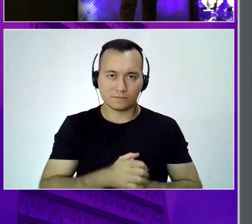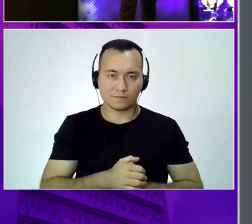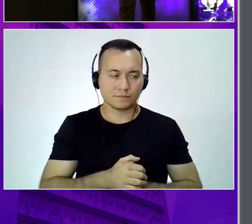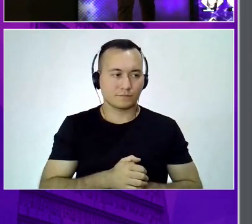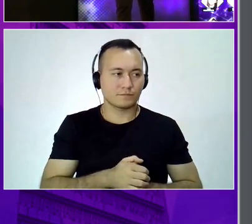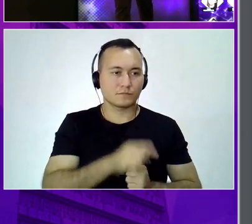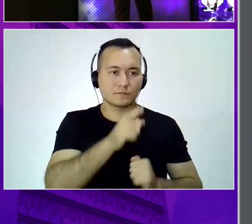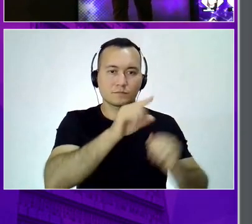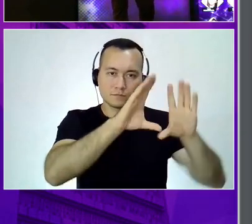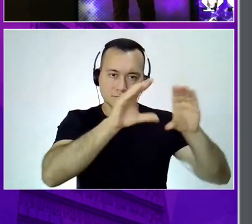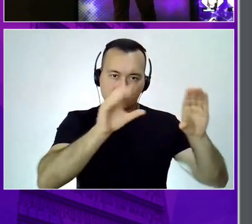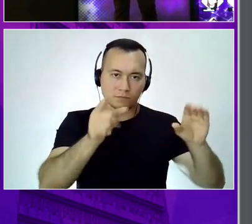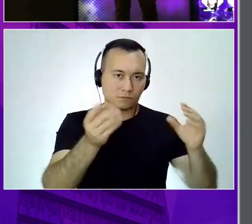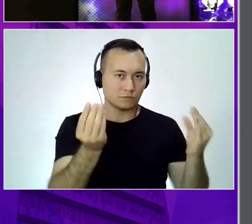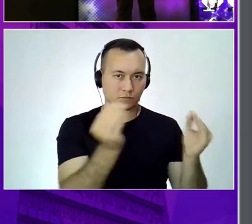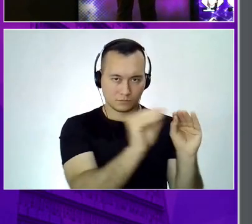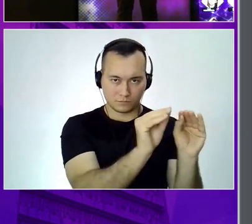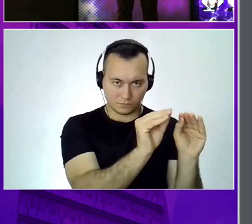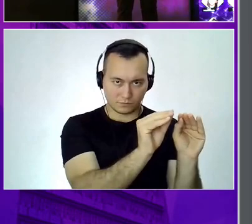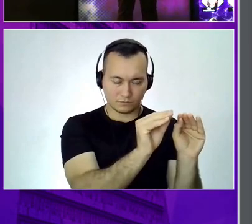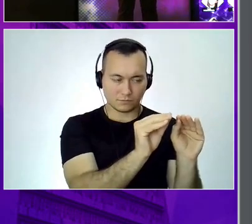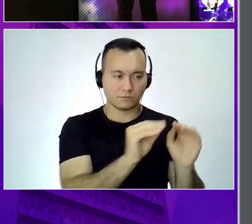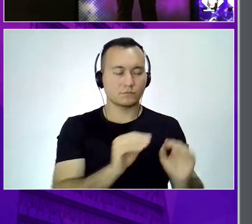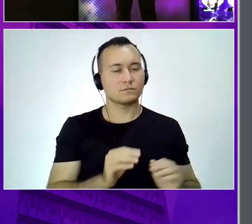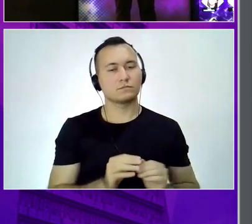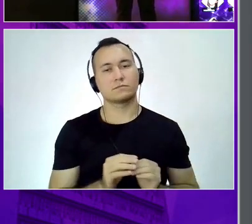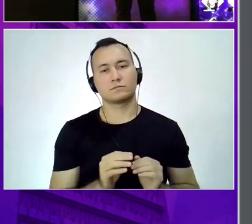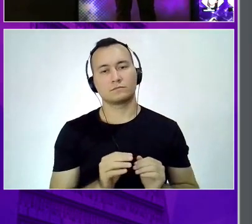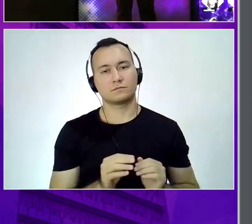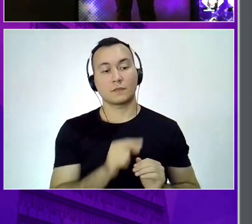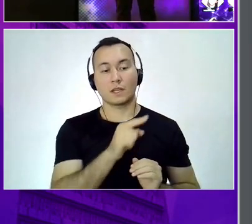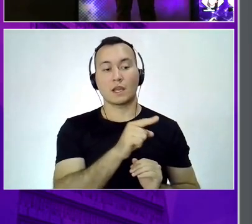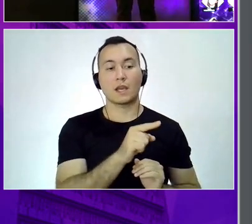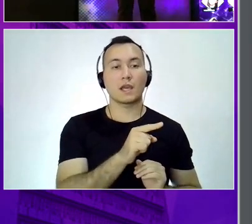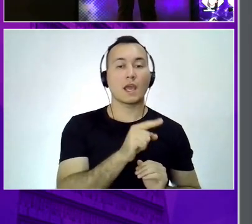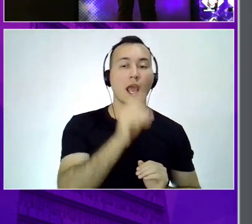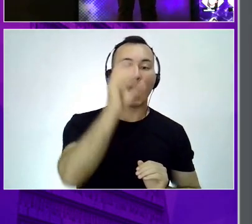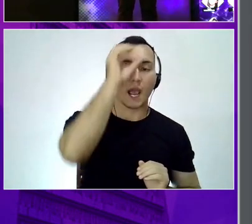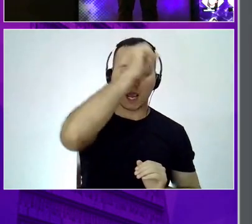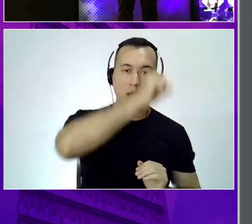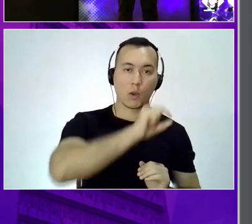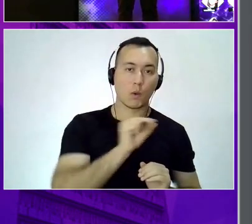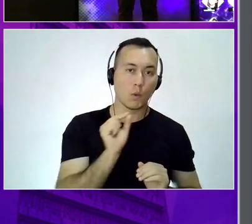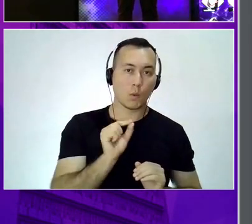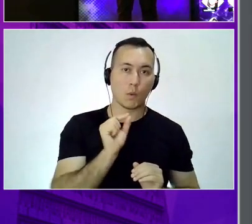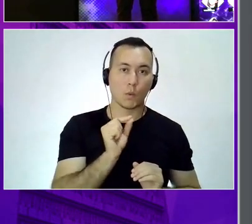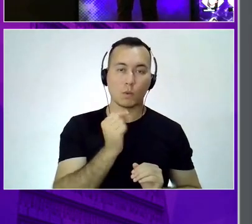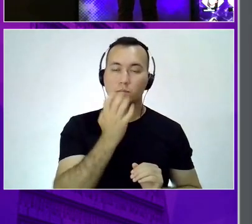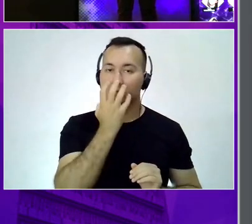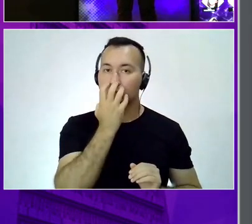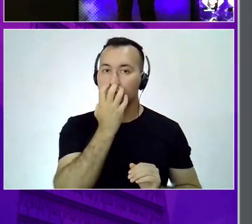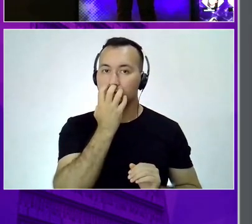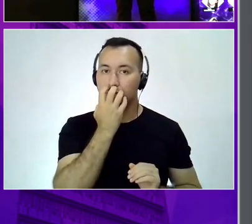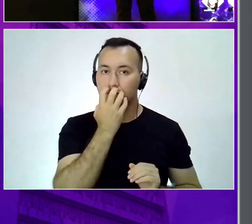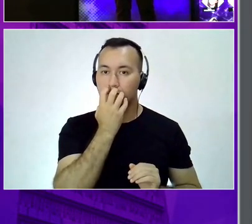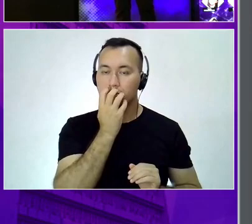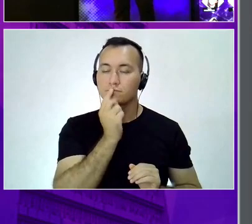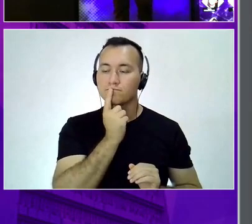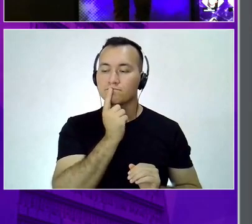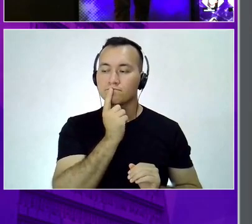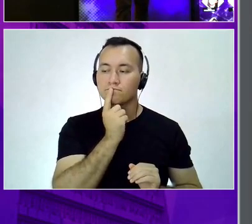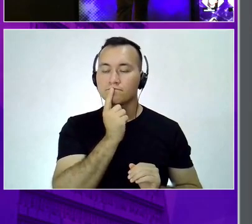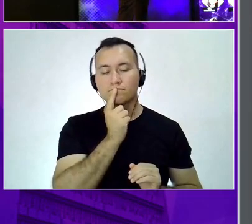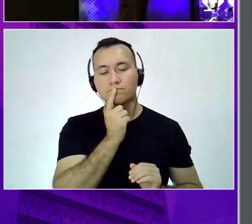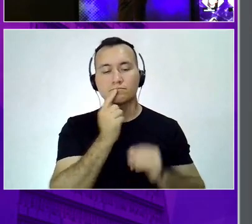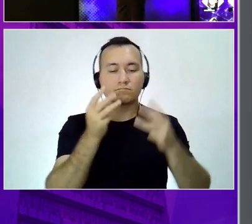modelo, dizendo, ó, você tem um focinho, você tem 2 orelhas, sei lá, as características, isso não é um gato, isso é um cachorro. Isso